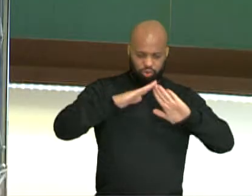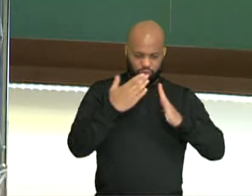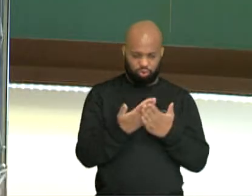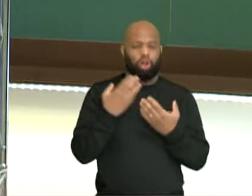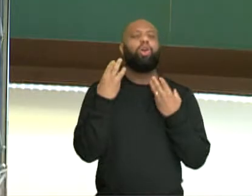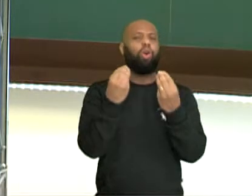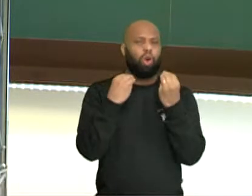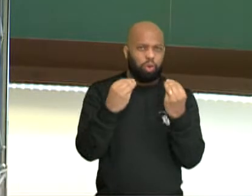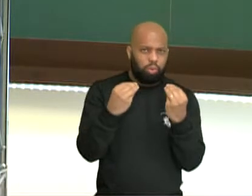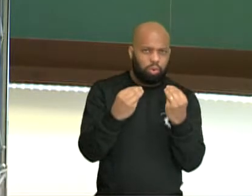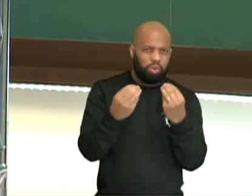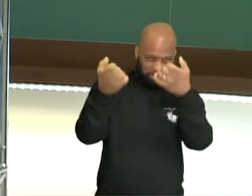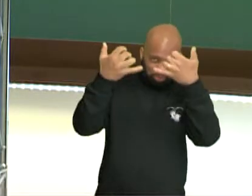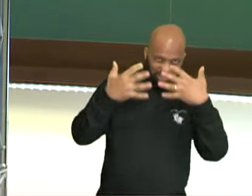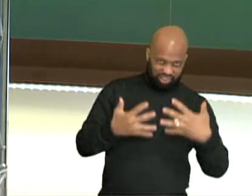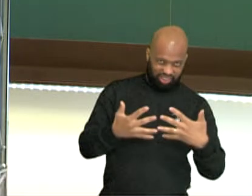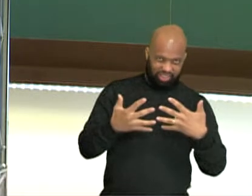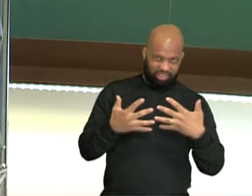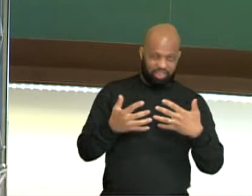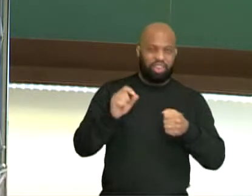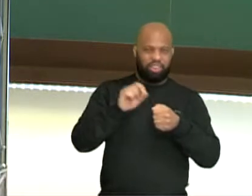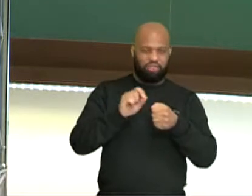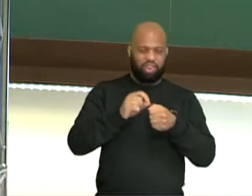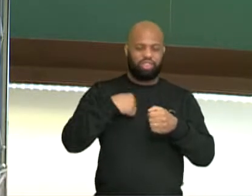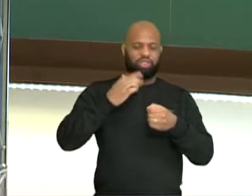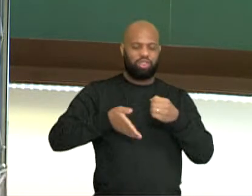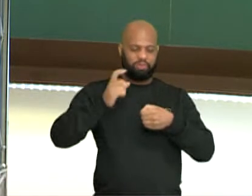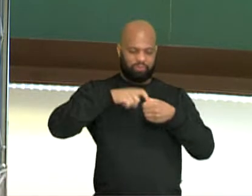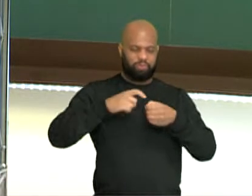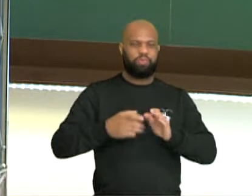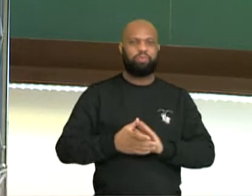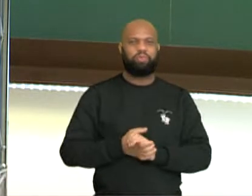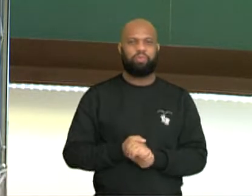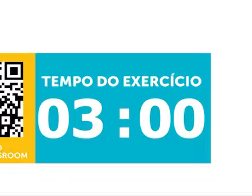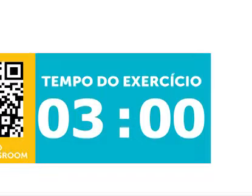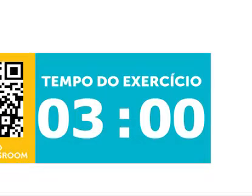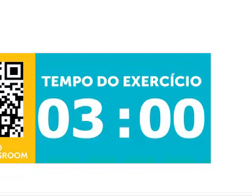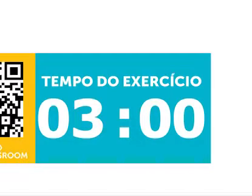foi? Conte para nós. Faz aí, que eu te aguardo aqui.